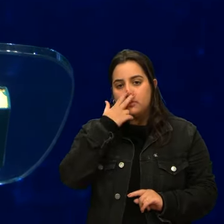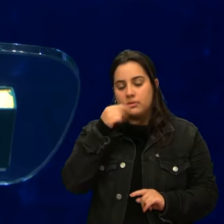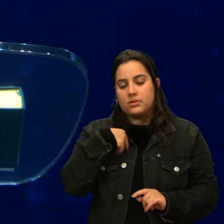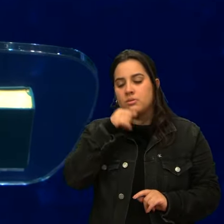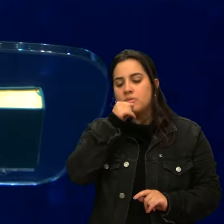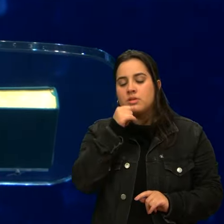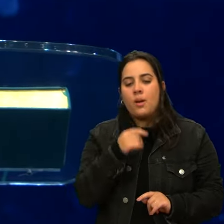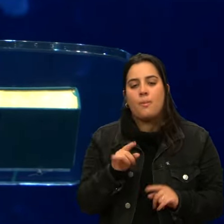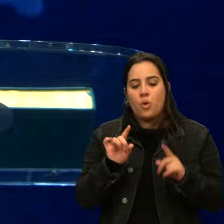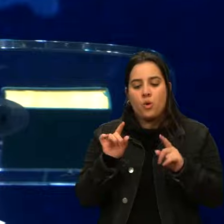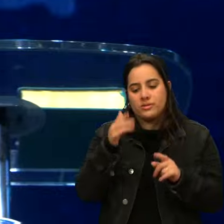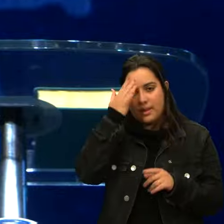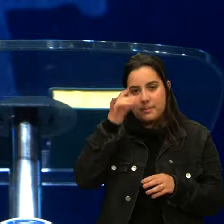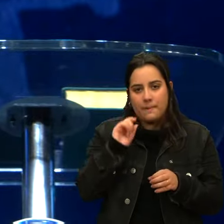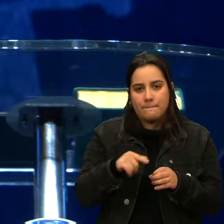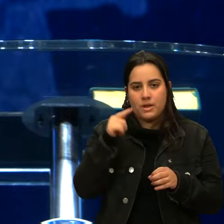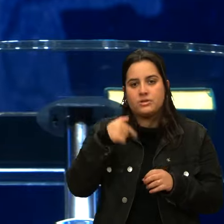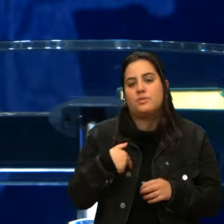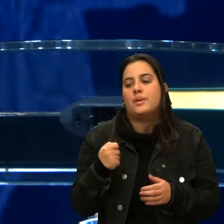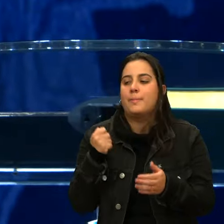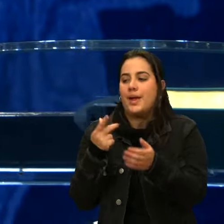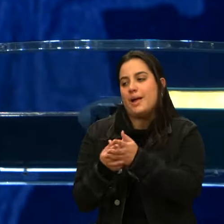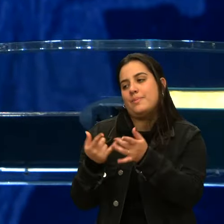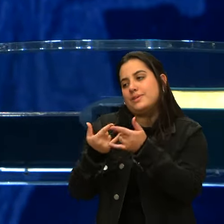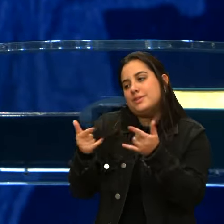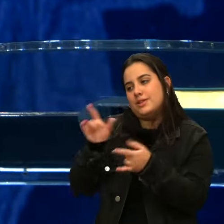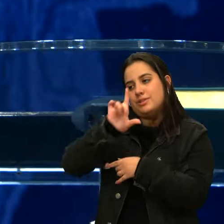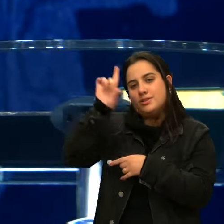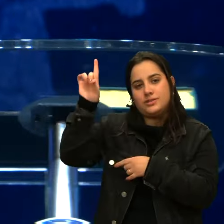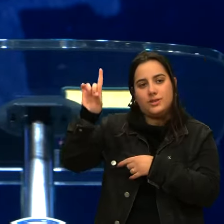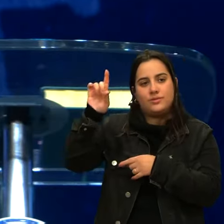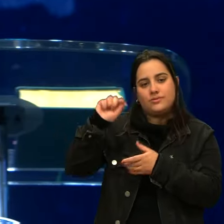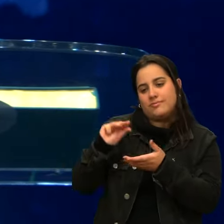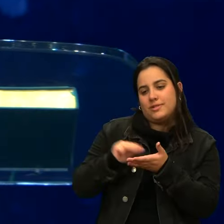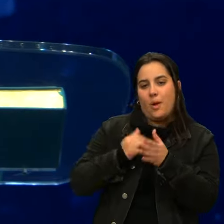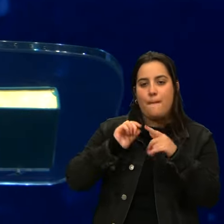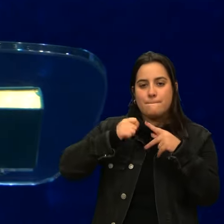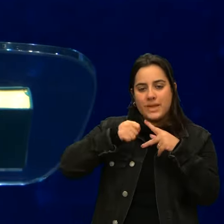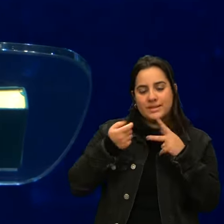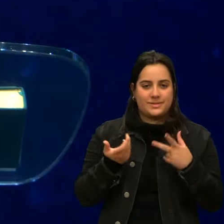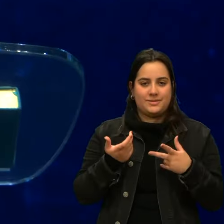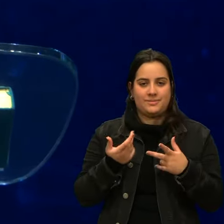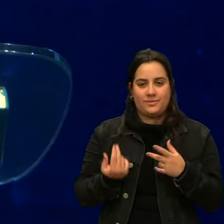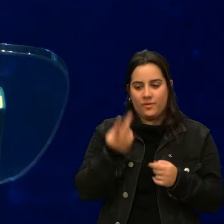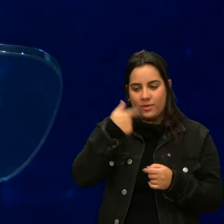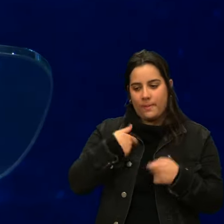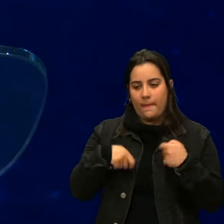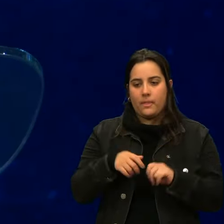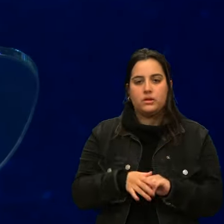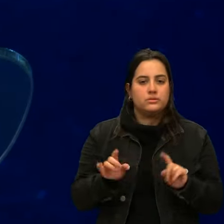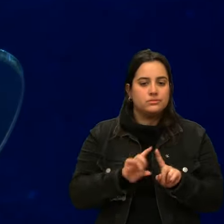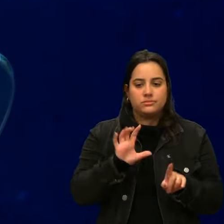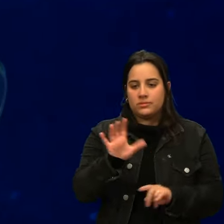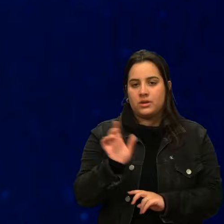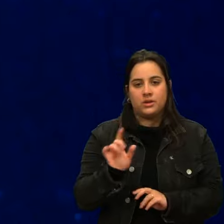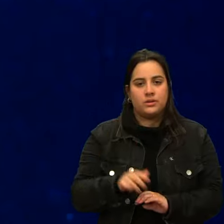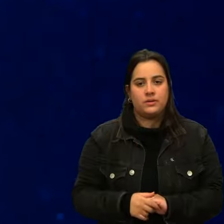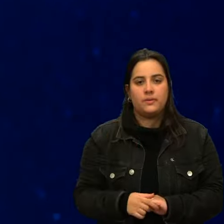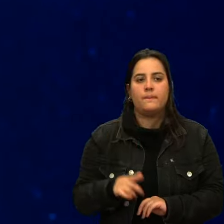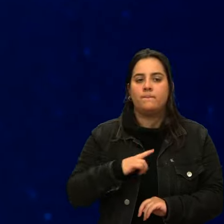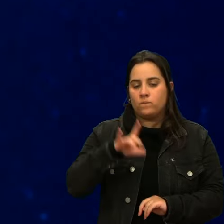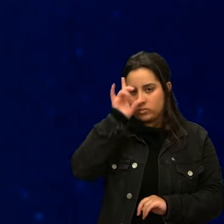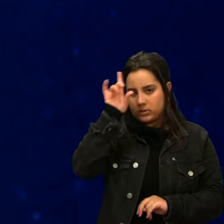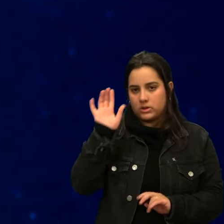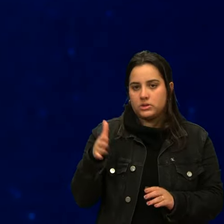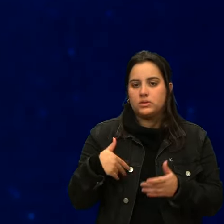mágica, assim, né? Eu ia lá pagar a passagem, Deus, de repente, ia me enviar um Pix com o valor que eu precisava, mas não foi assim. Passaram alguns dias